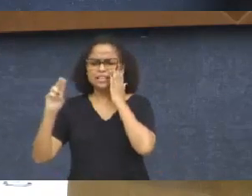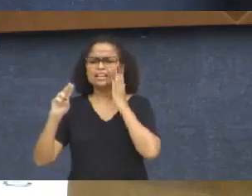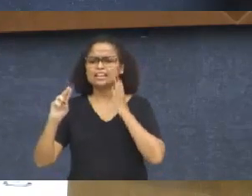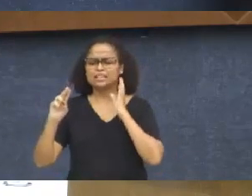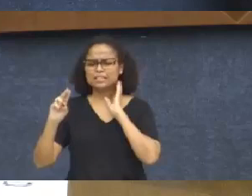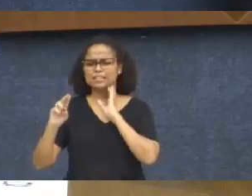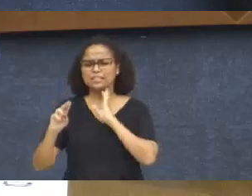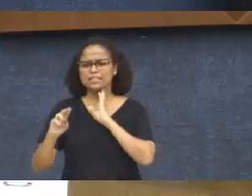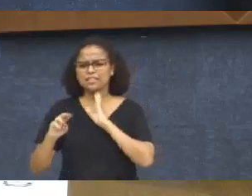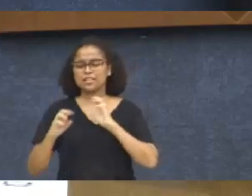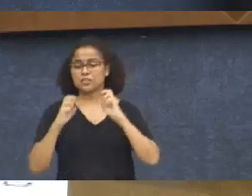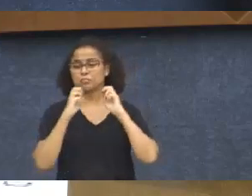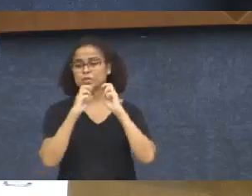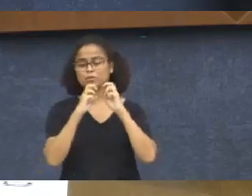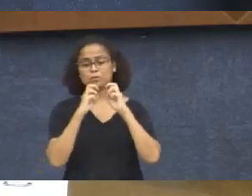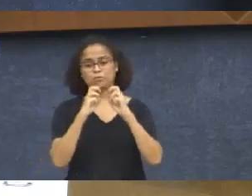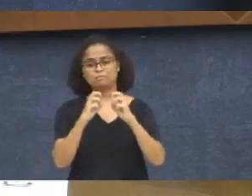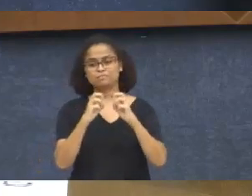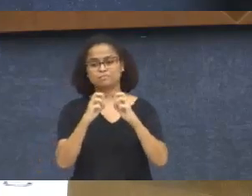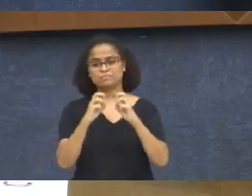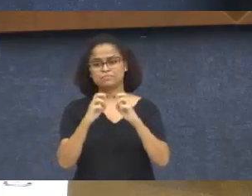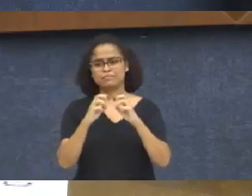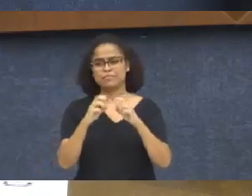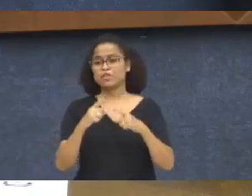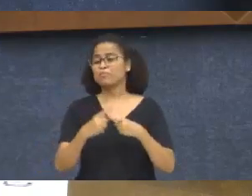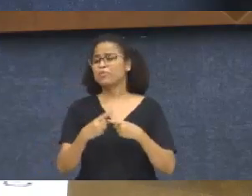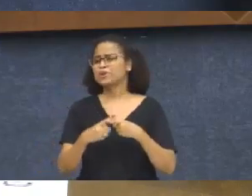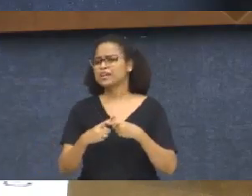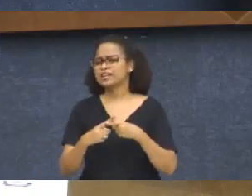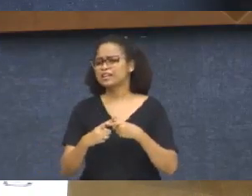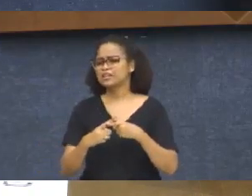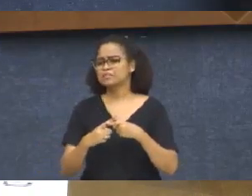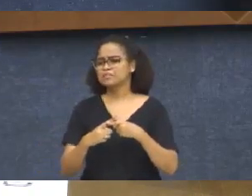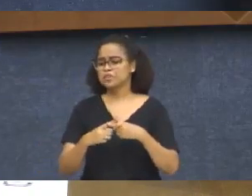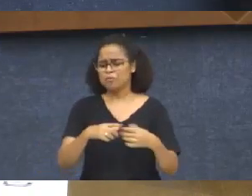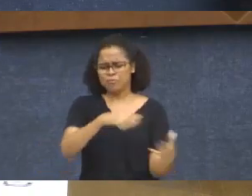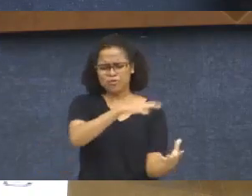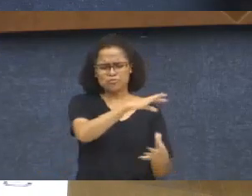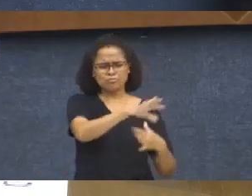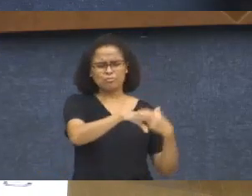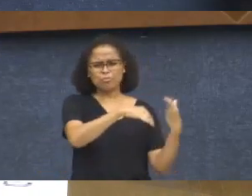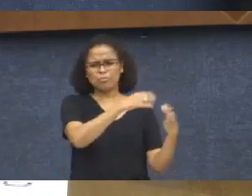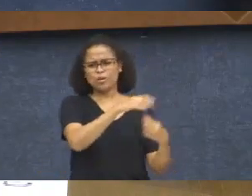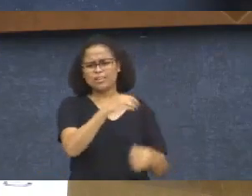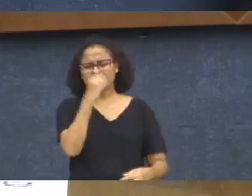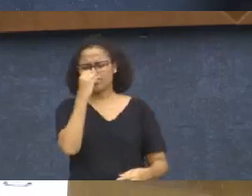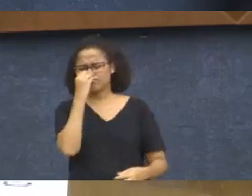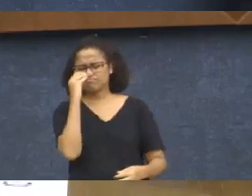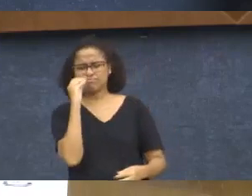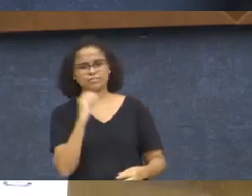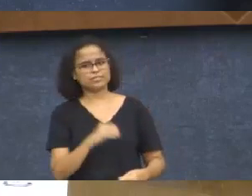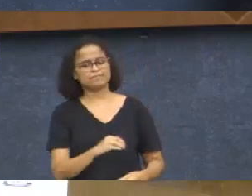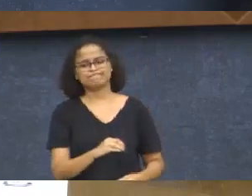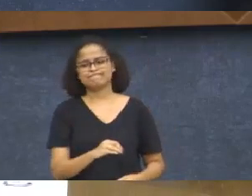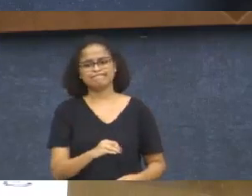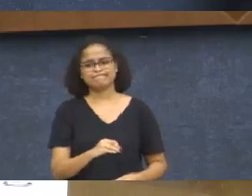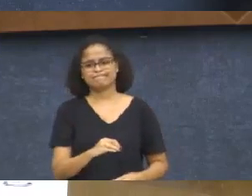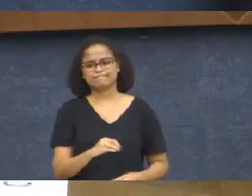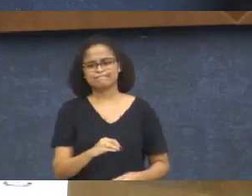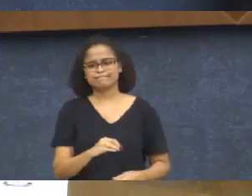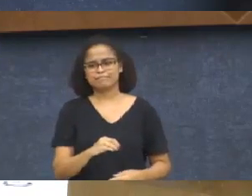se deslocar. Por quê? Por causa de uma greve imbecil, por causa de uma greve que não tinha condições de se